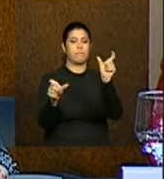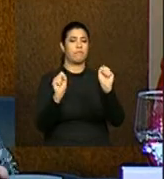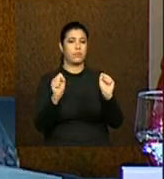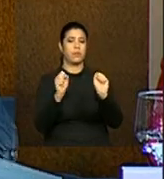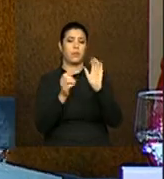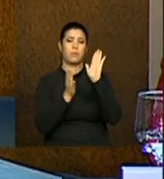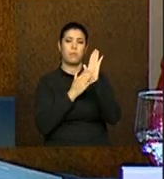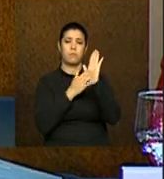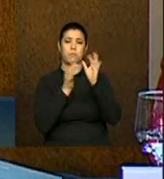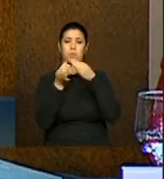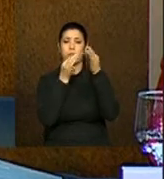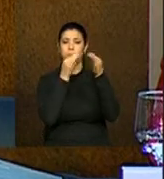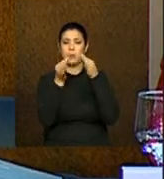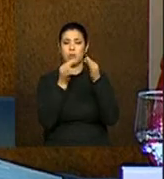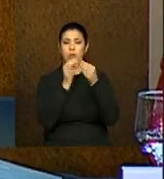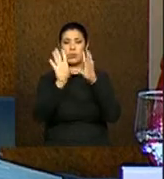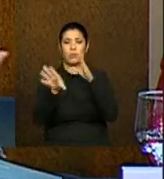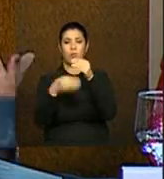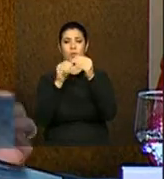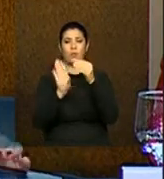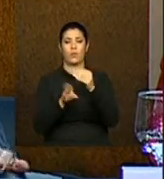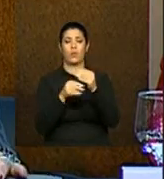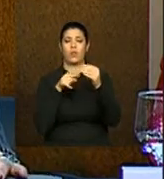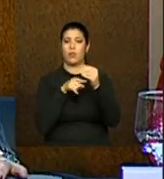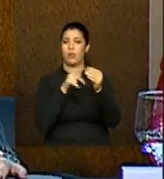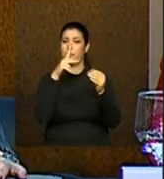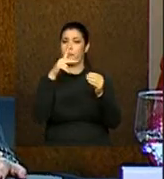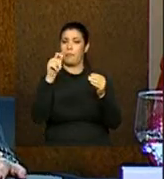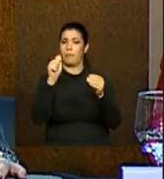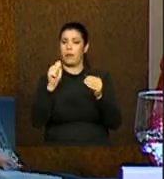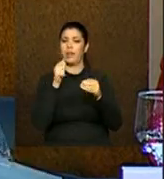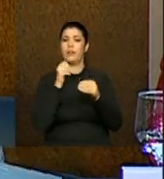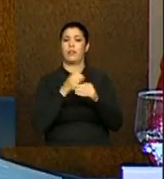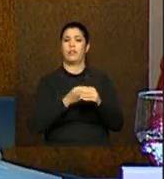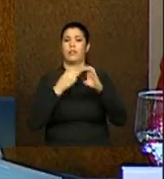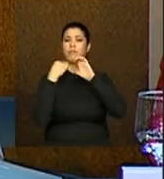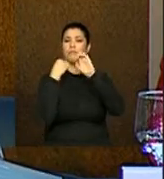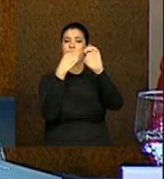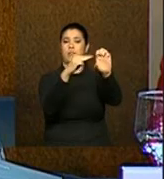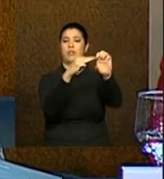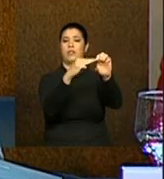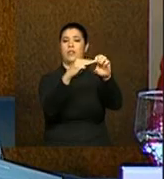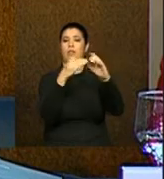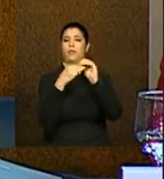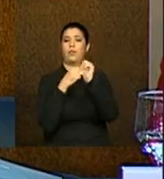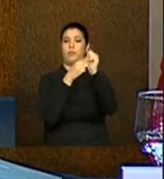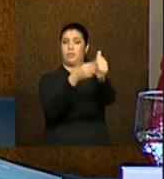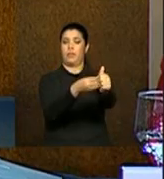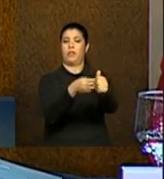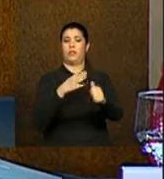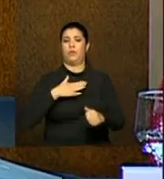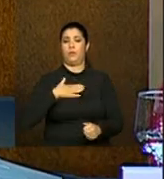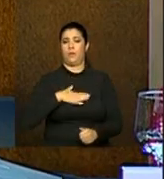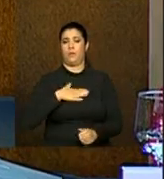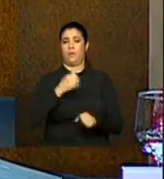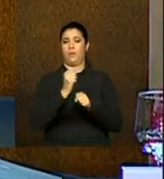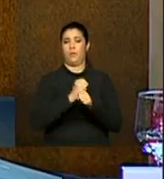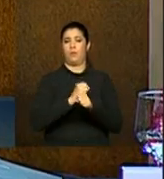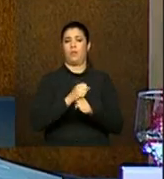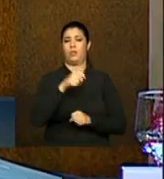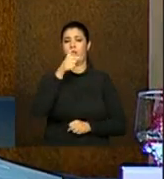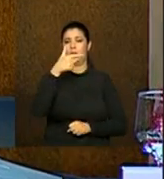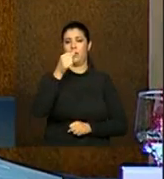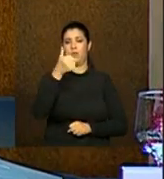eh, para pra gente incorporar o PPA que seria enviado ao Congresso em agosto de 2011, né? Então, esse foi o nosso